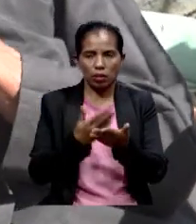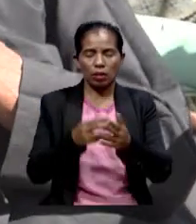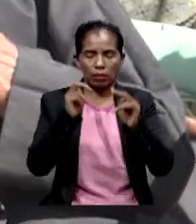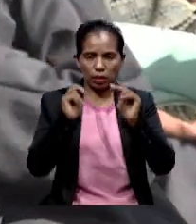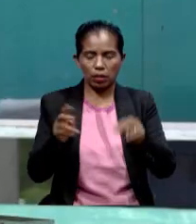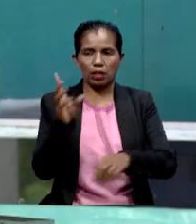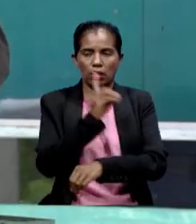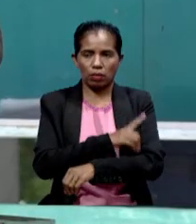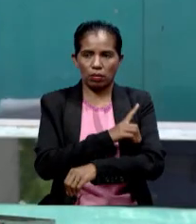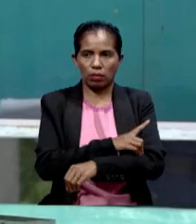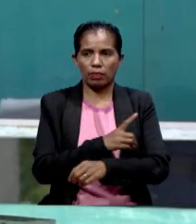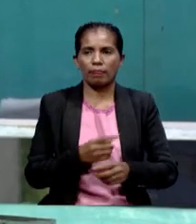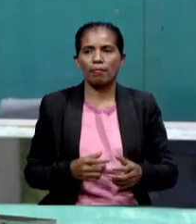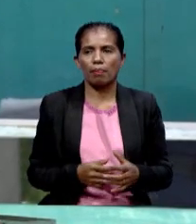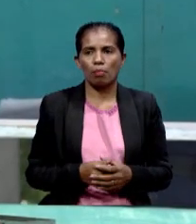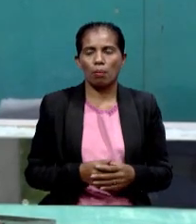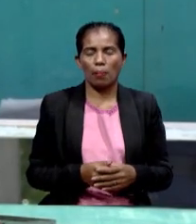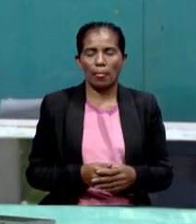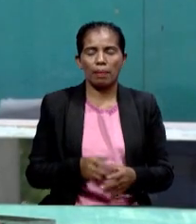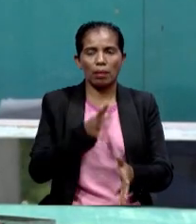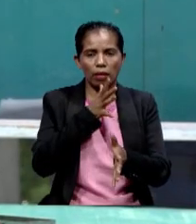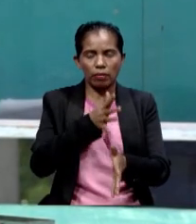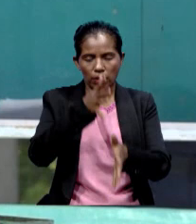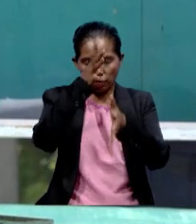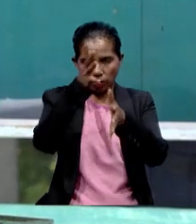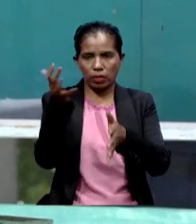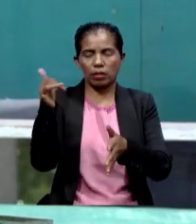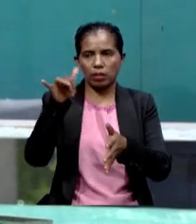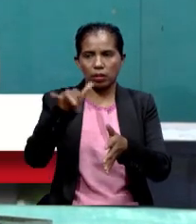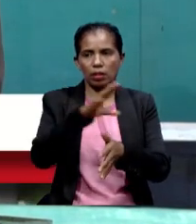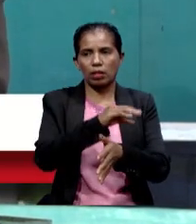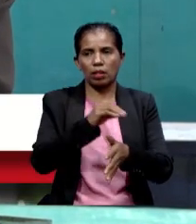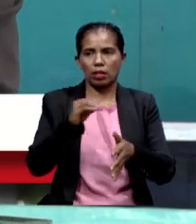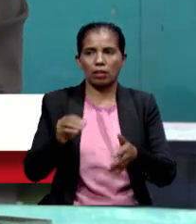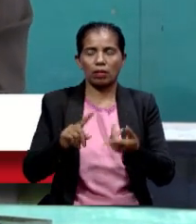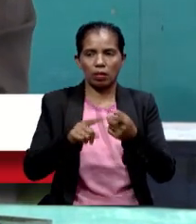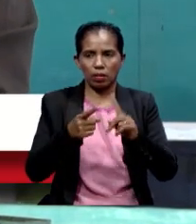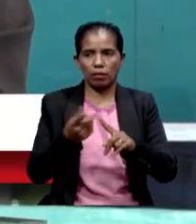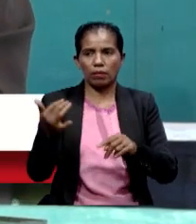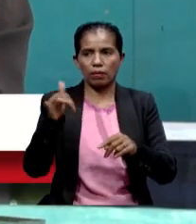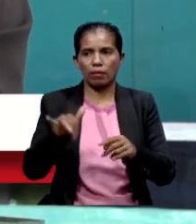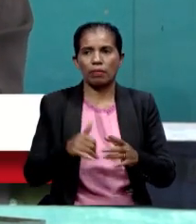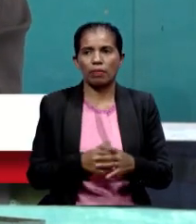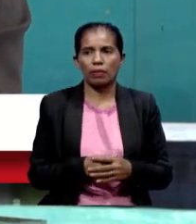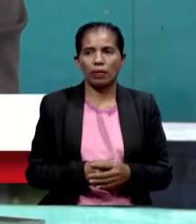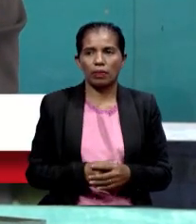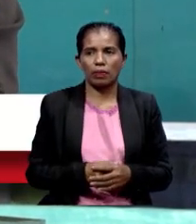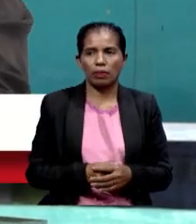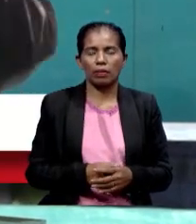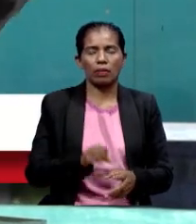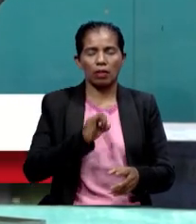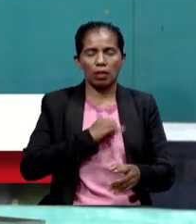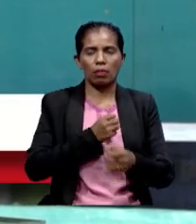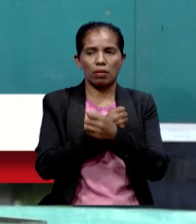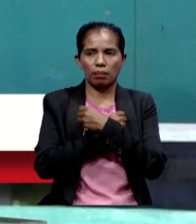nian. Ba ina naman Sira nebe maka no mos belum Sira nebe maka ho